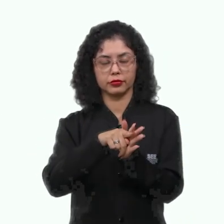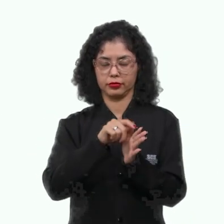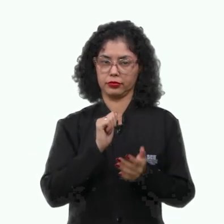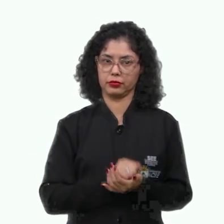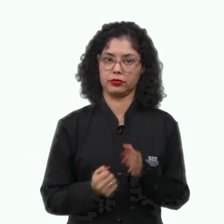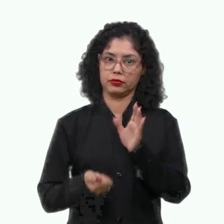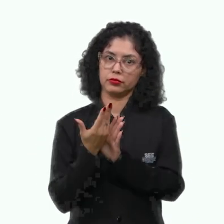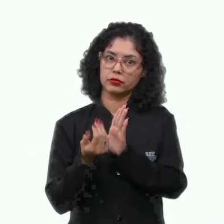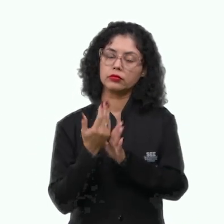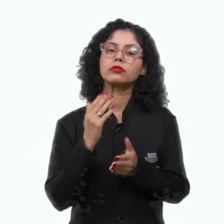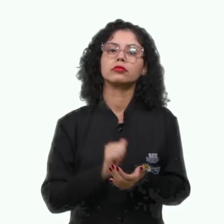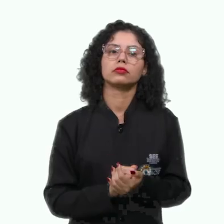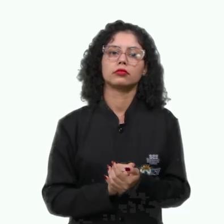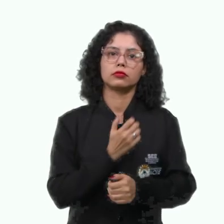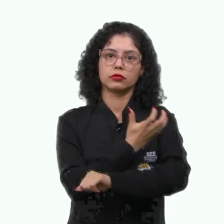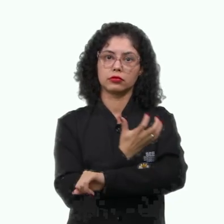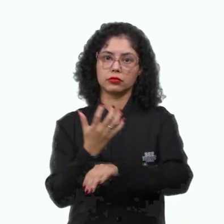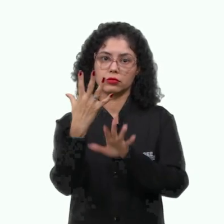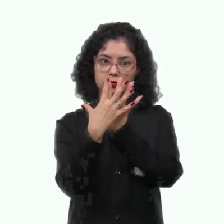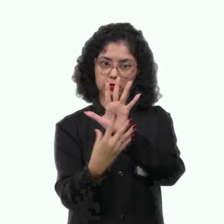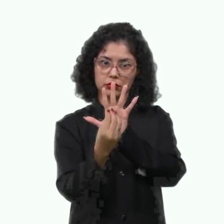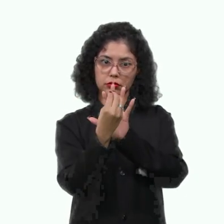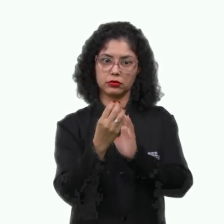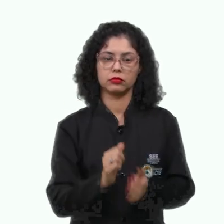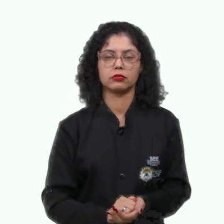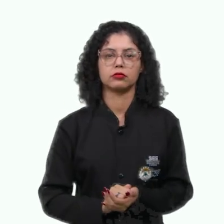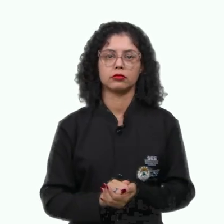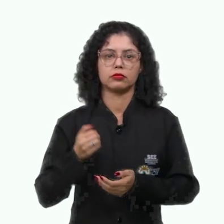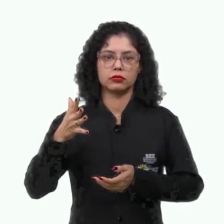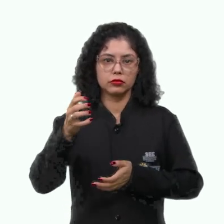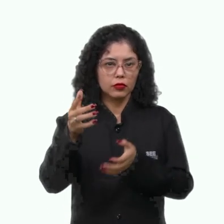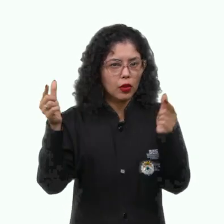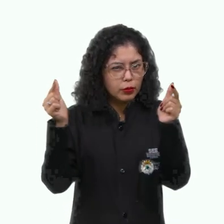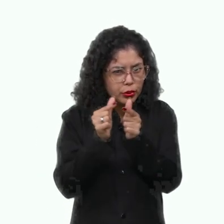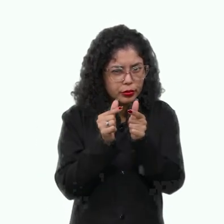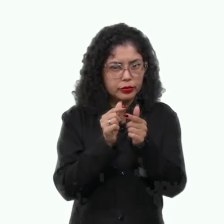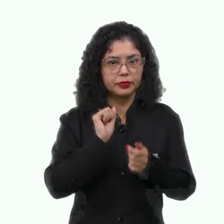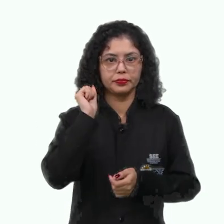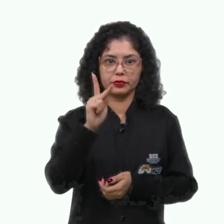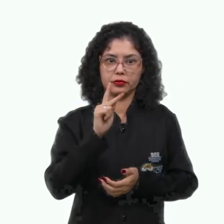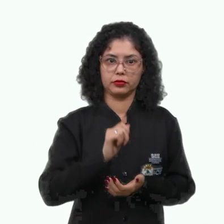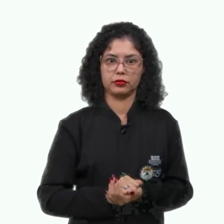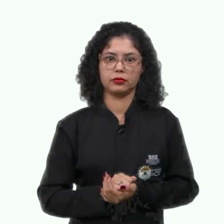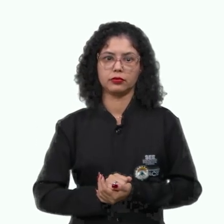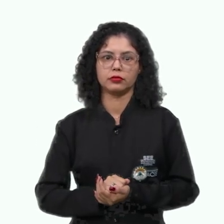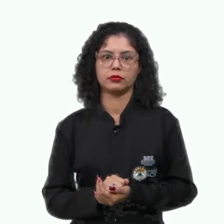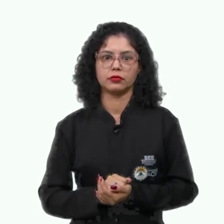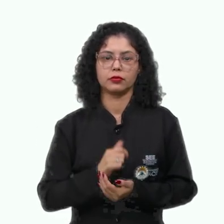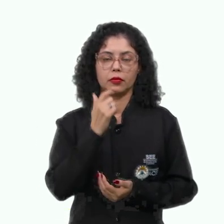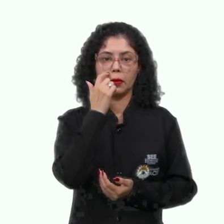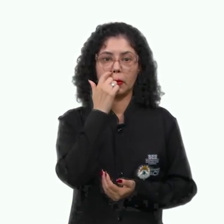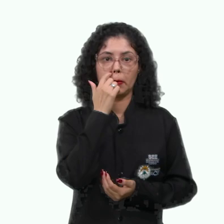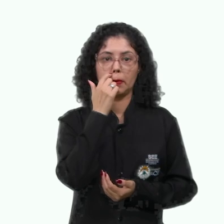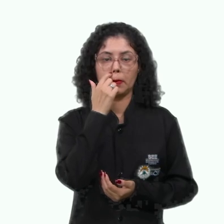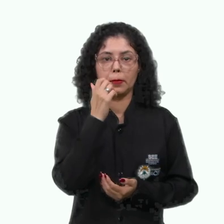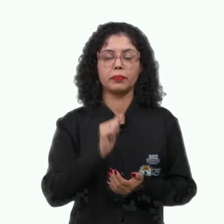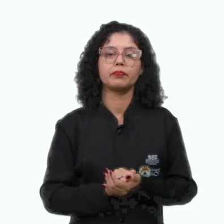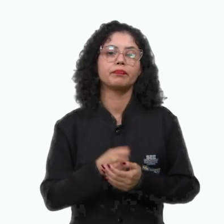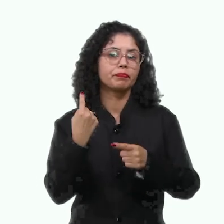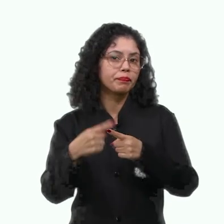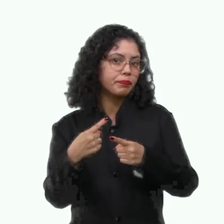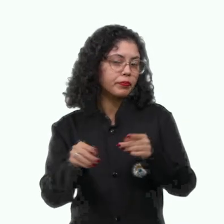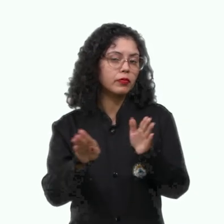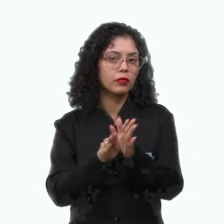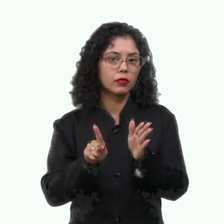na produção de mudas clonais e micro-organismos, tá ok? Por que as biofábricas elas